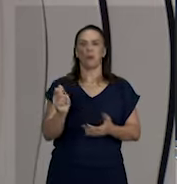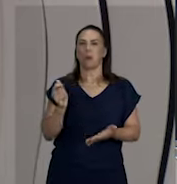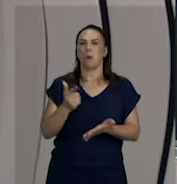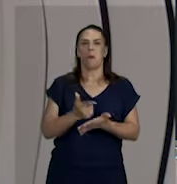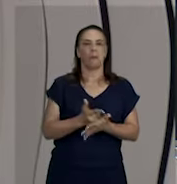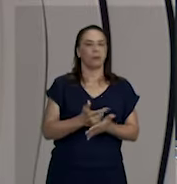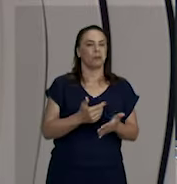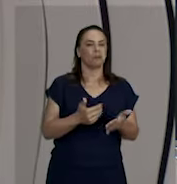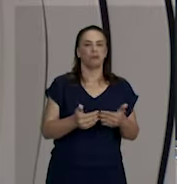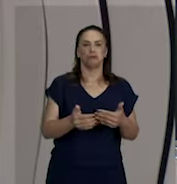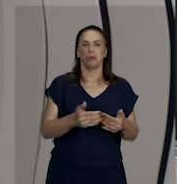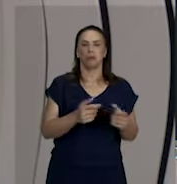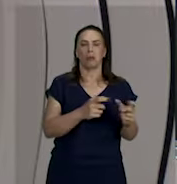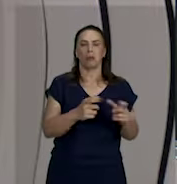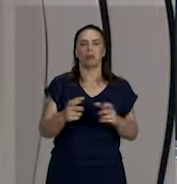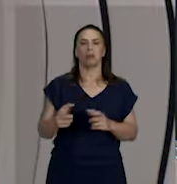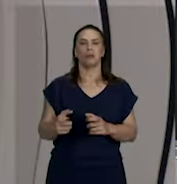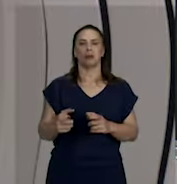em casa